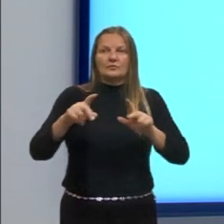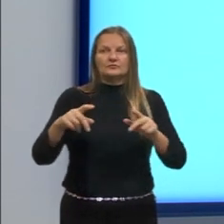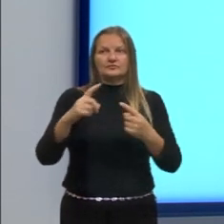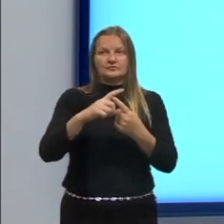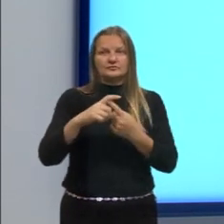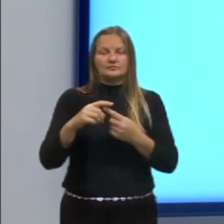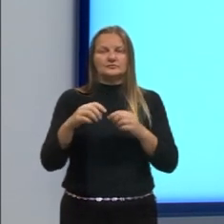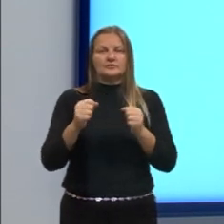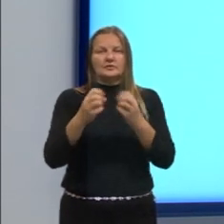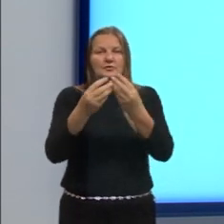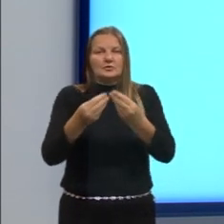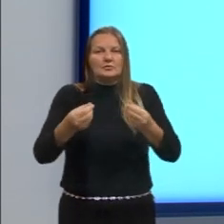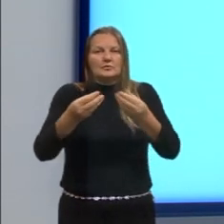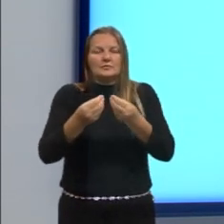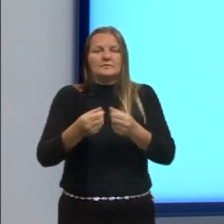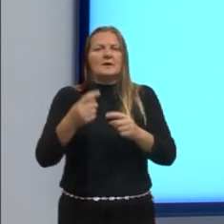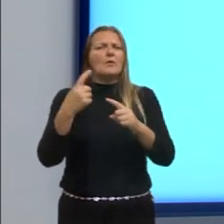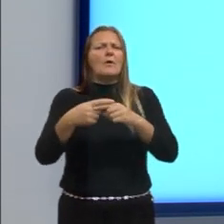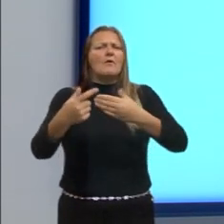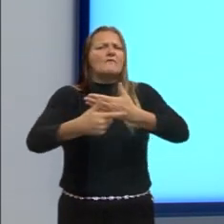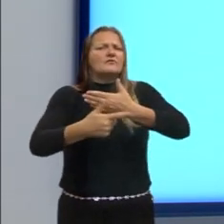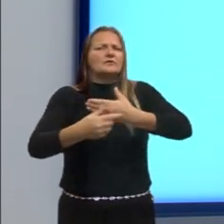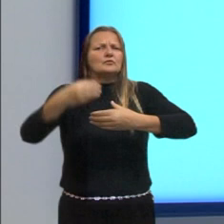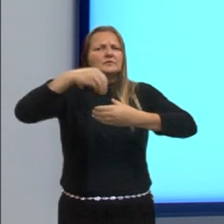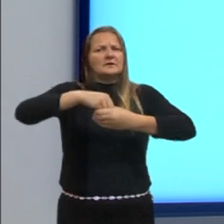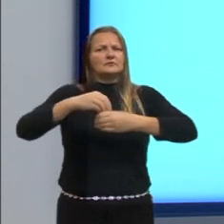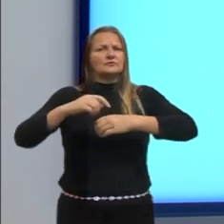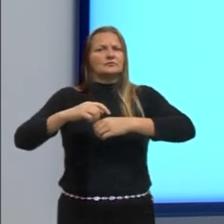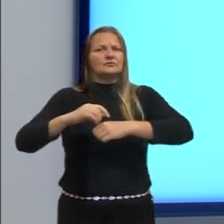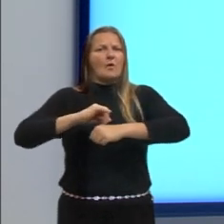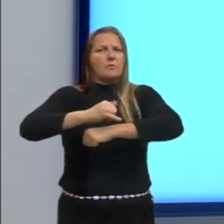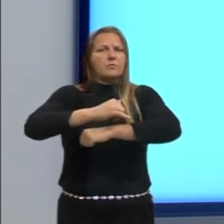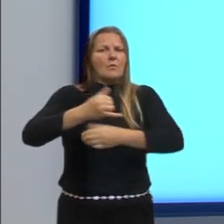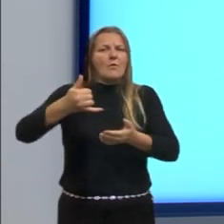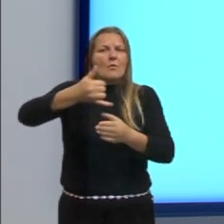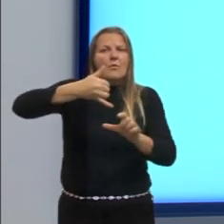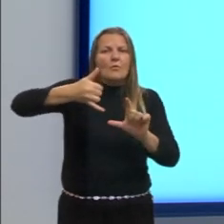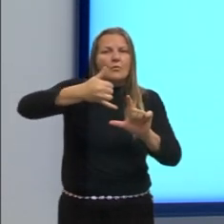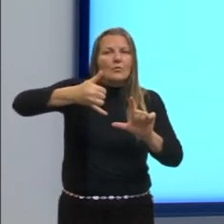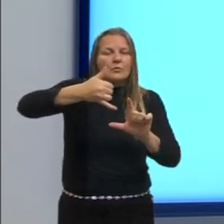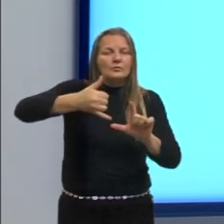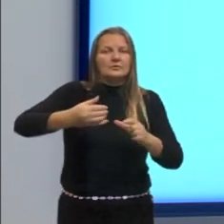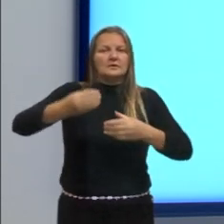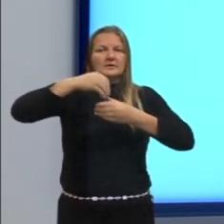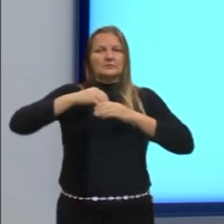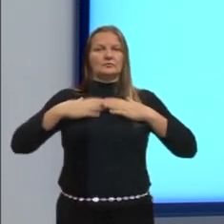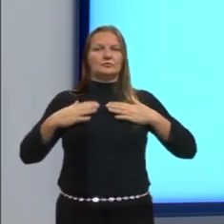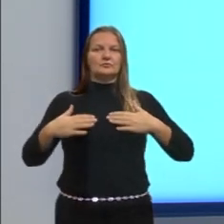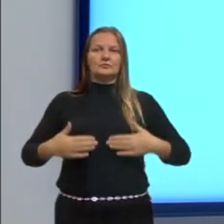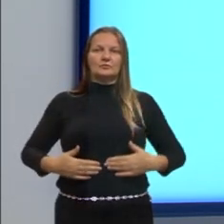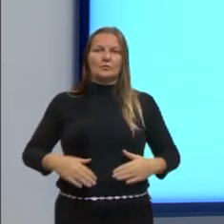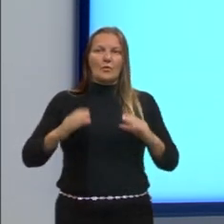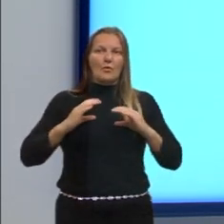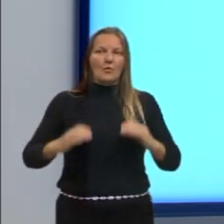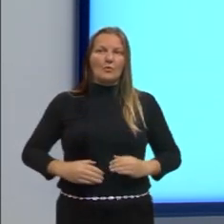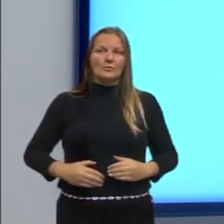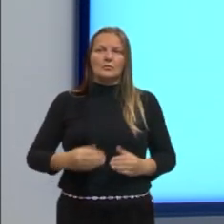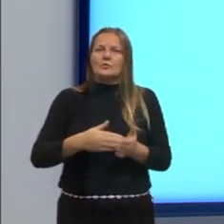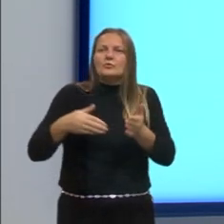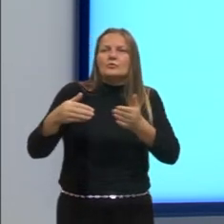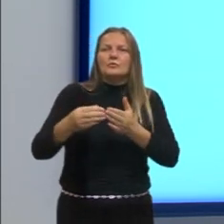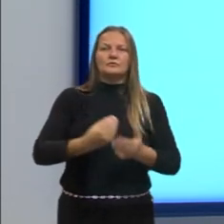qual a função da gordura né dos lipídios no nosso organismo e nos no organismo dos seres vivos Ele tem